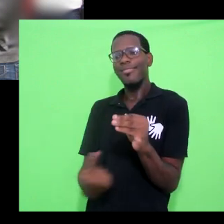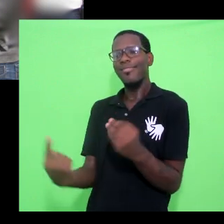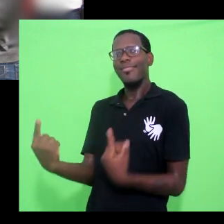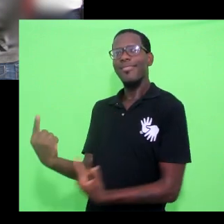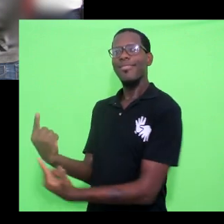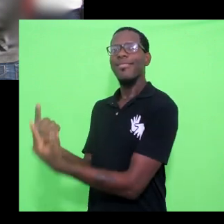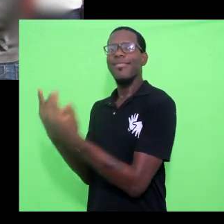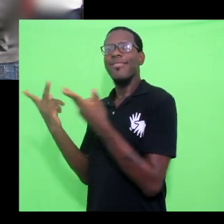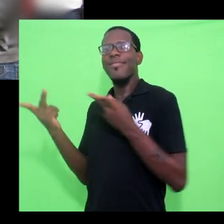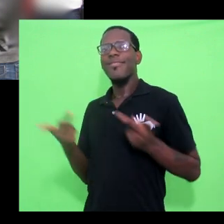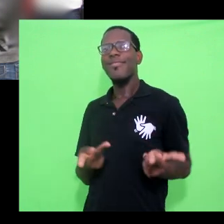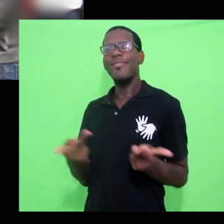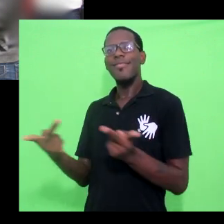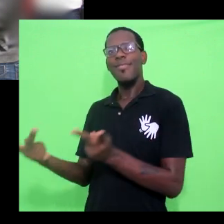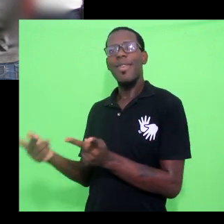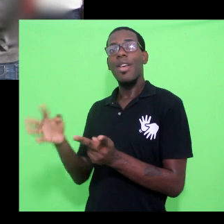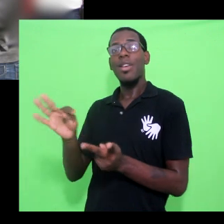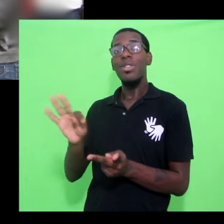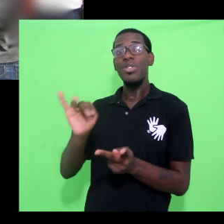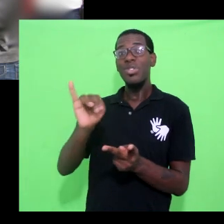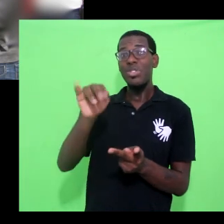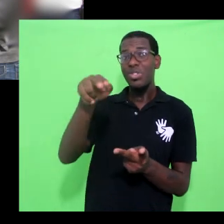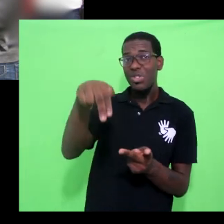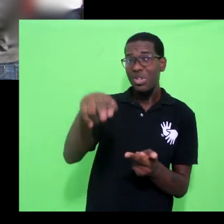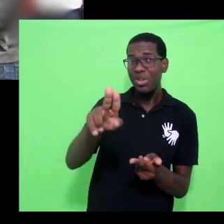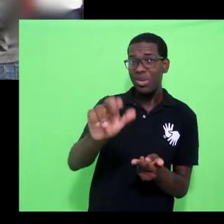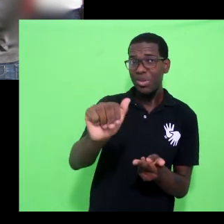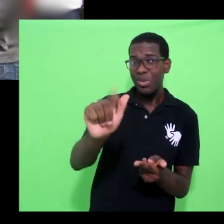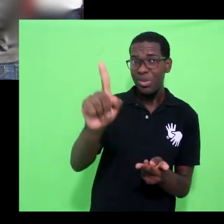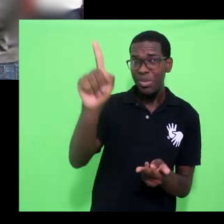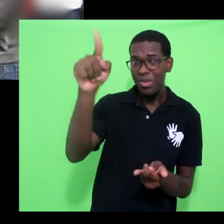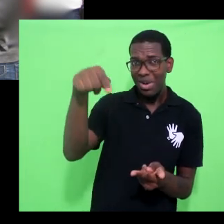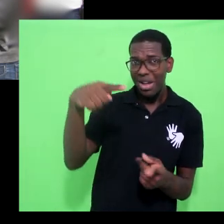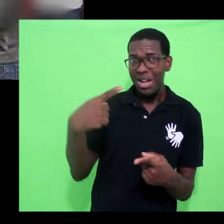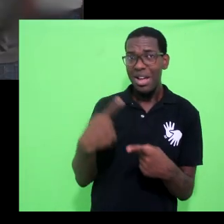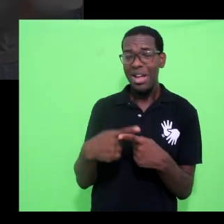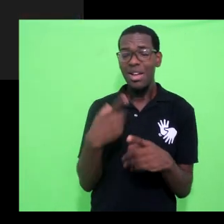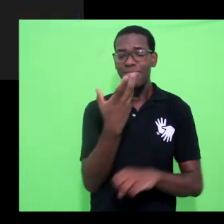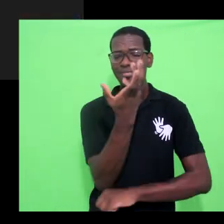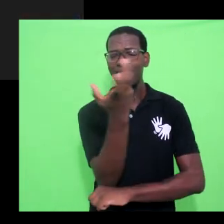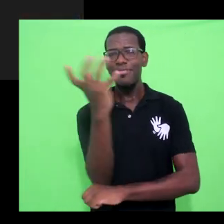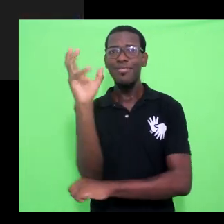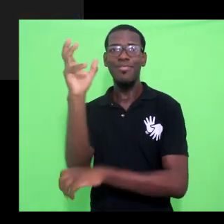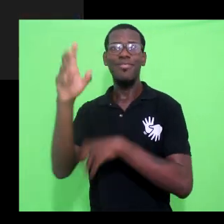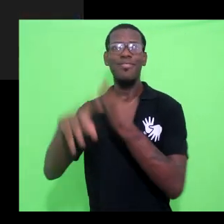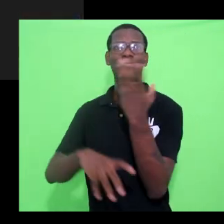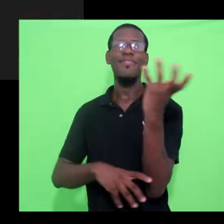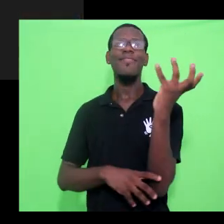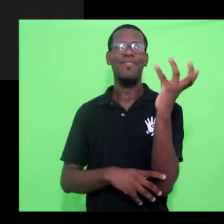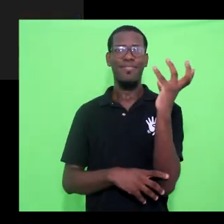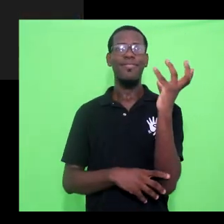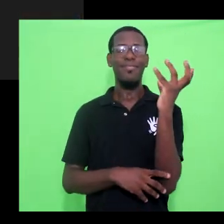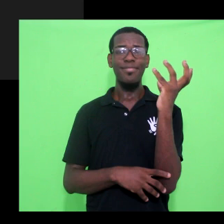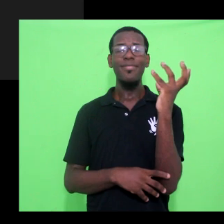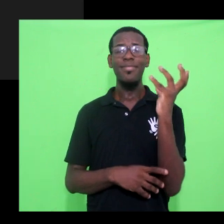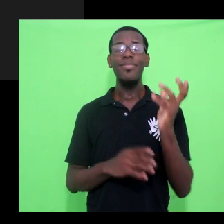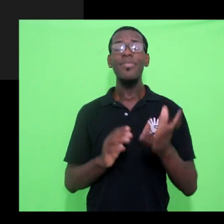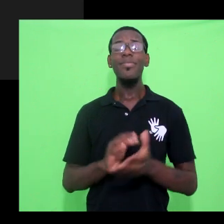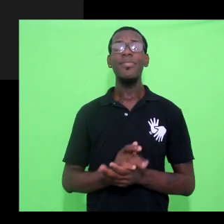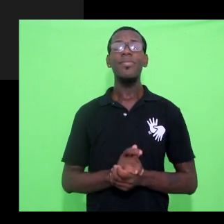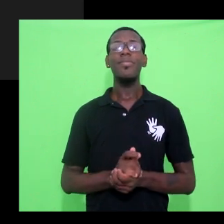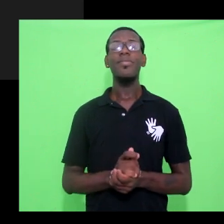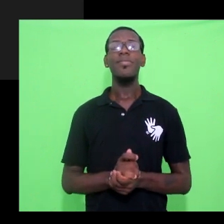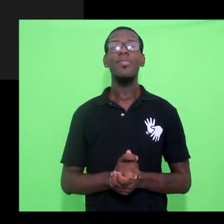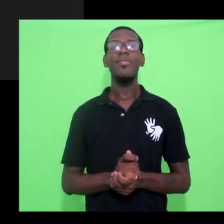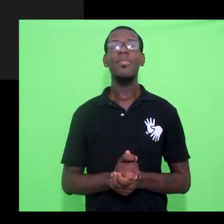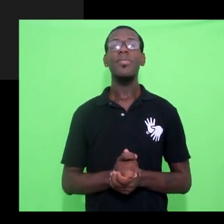nesse movimento para reunir poesias de amor, todos nós fomos deslocados a fazer excursões ao maciço do Tinguá, à